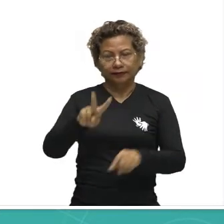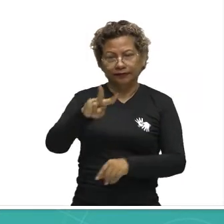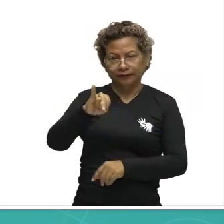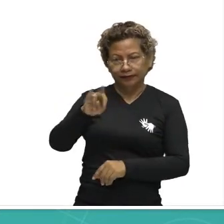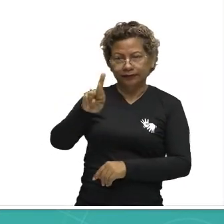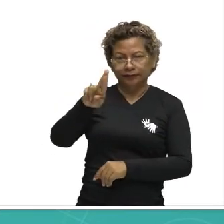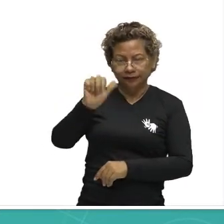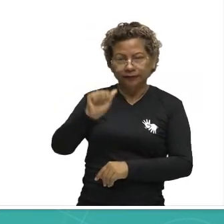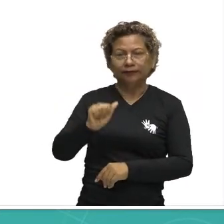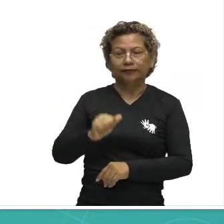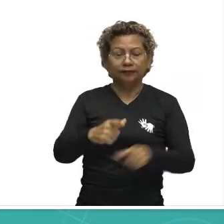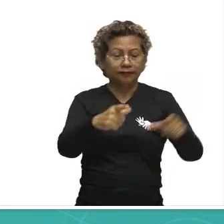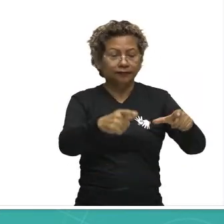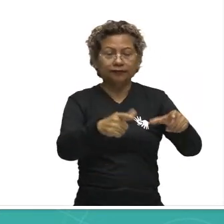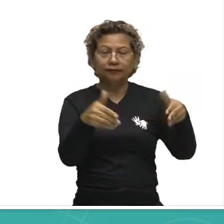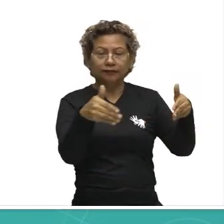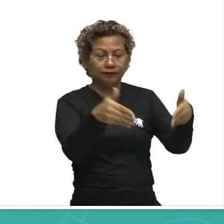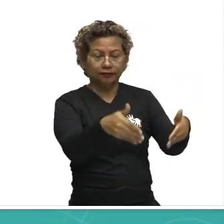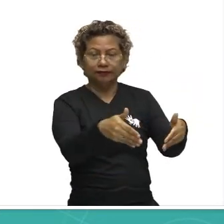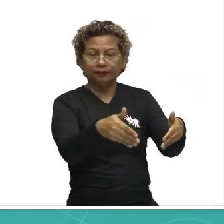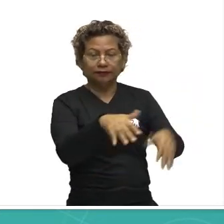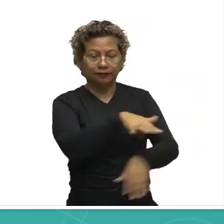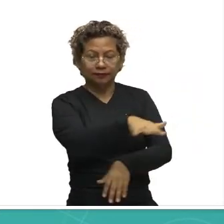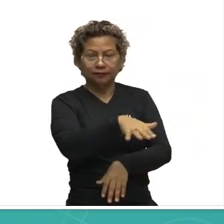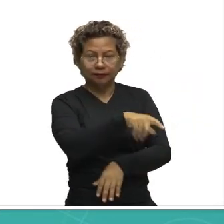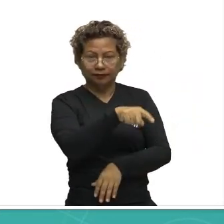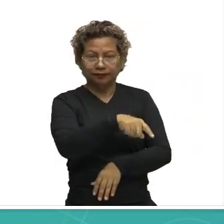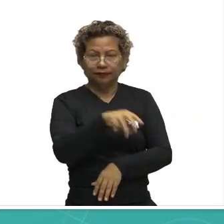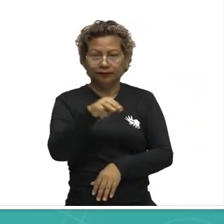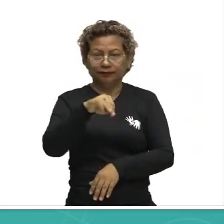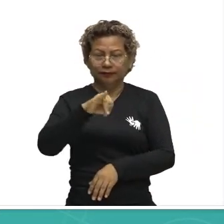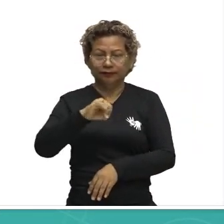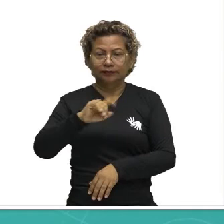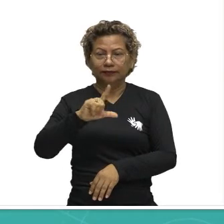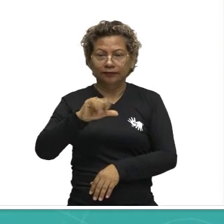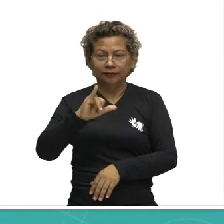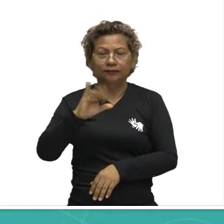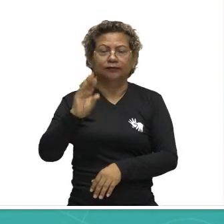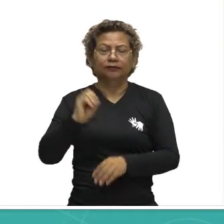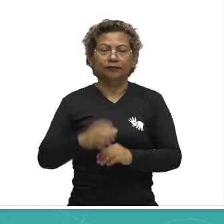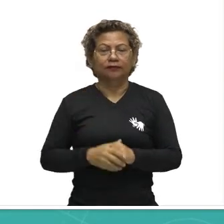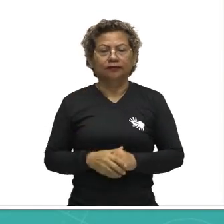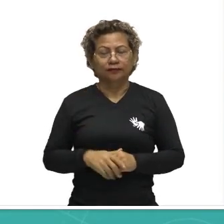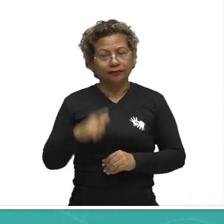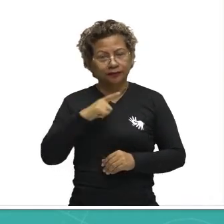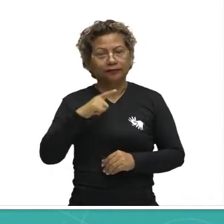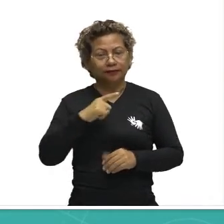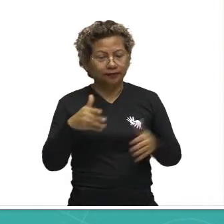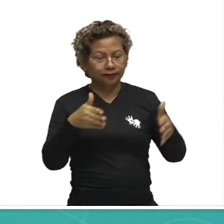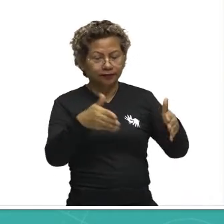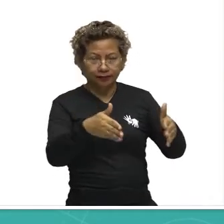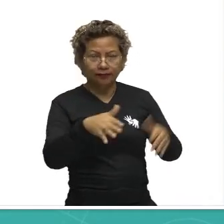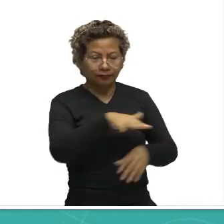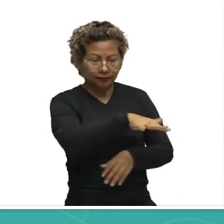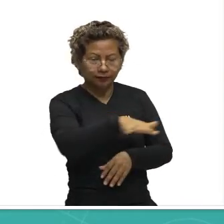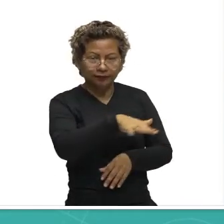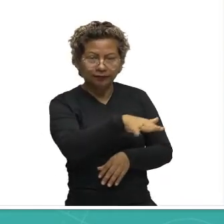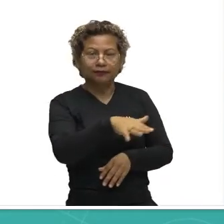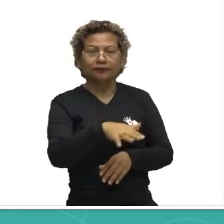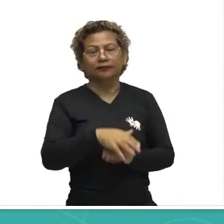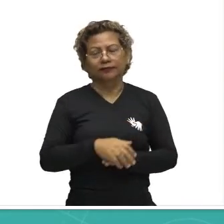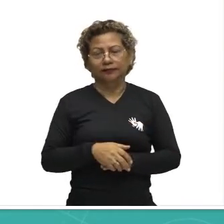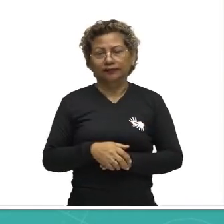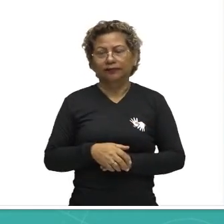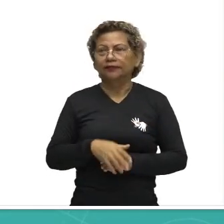característica de uma região, que é chamada região do Minho, tá? Então, ela faz parte dali. É igual quando as pessoas pegam